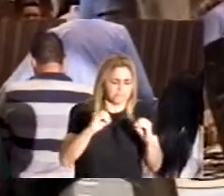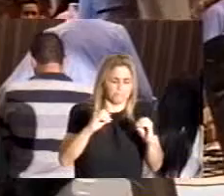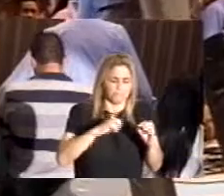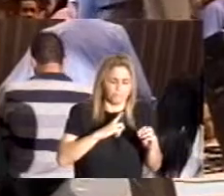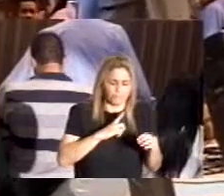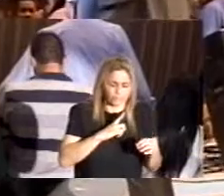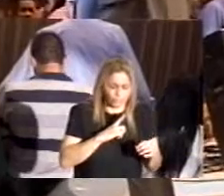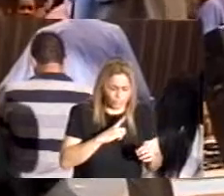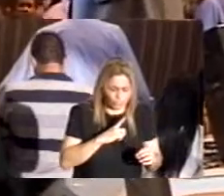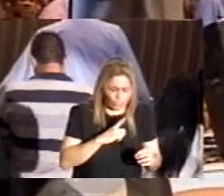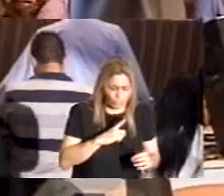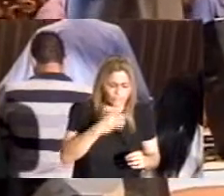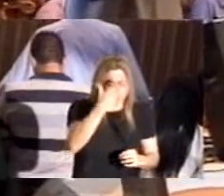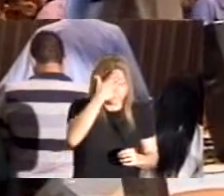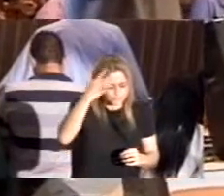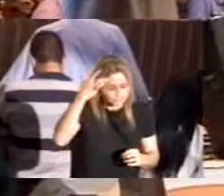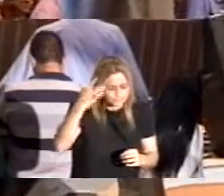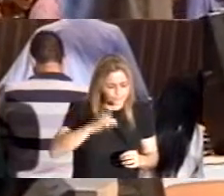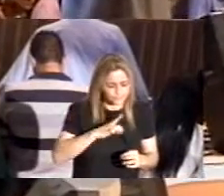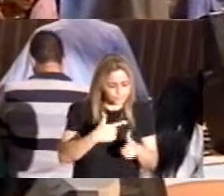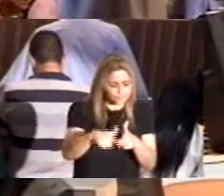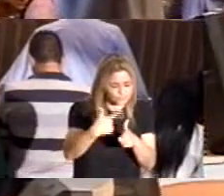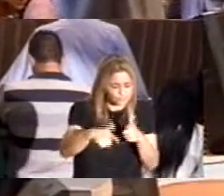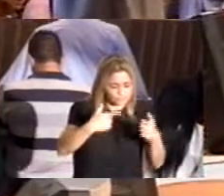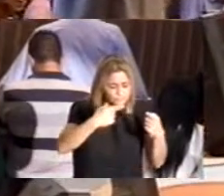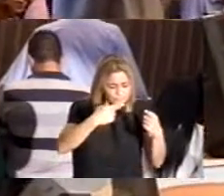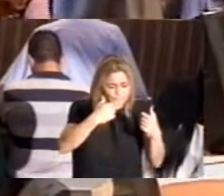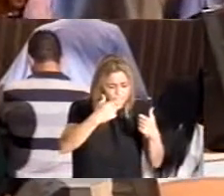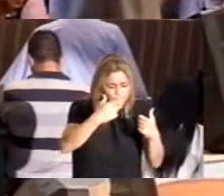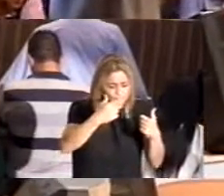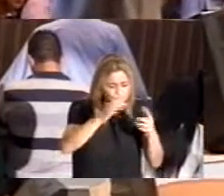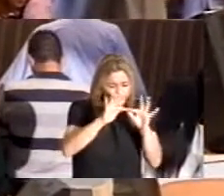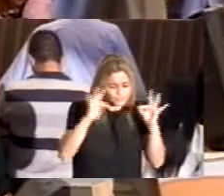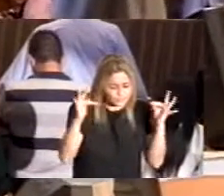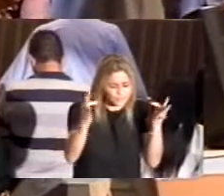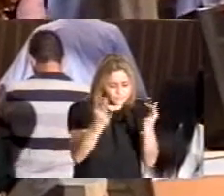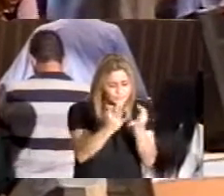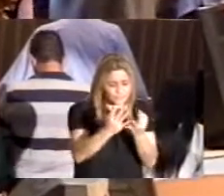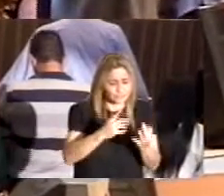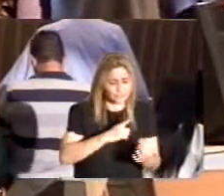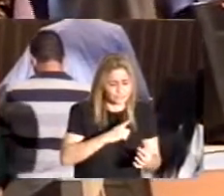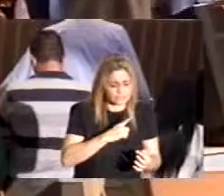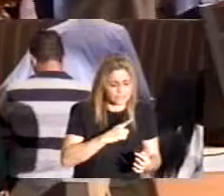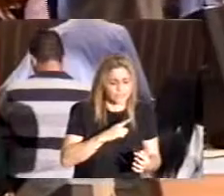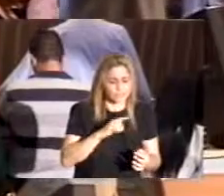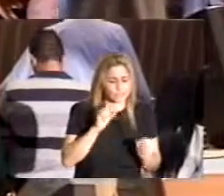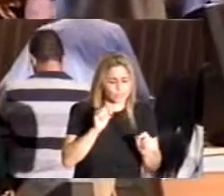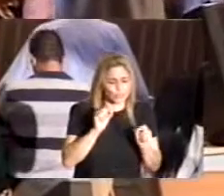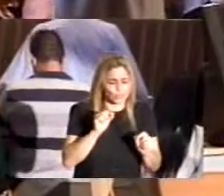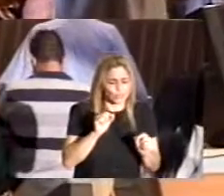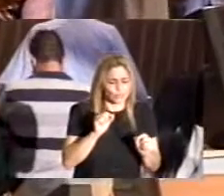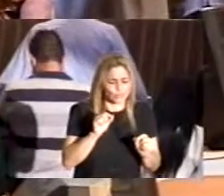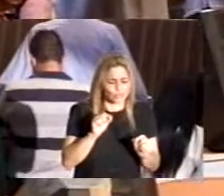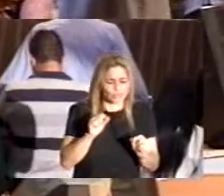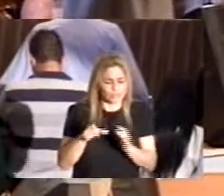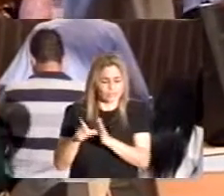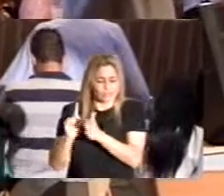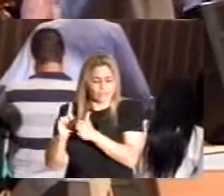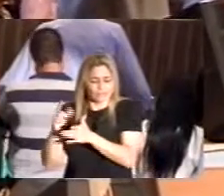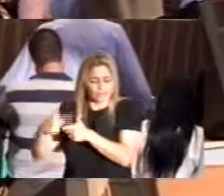Alguns, Senhor, que estão vivendo crises na família, vão ouvir palavras duras como ouviram antes de vir para